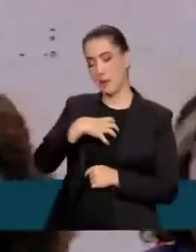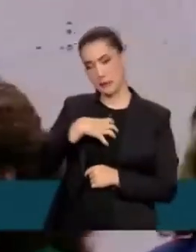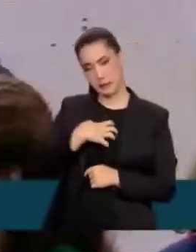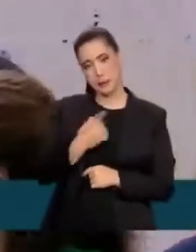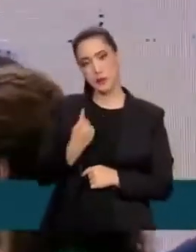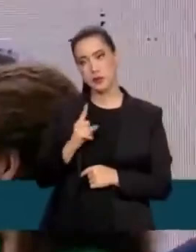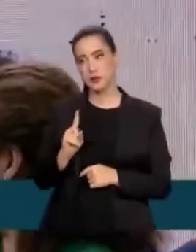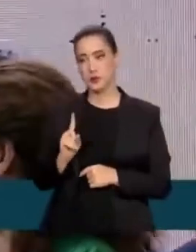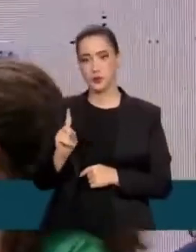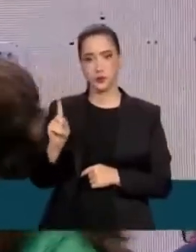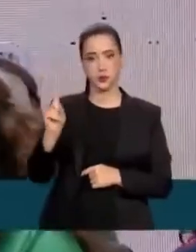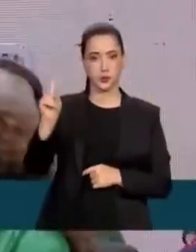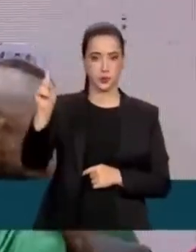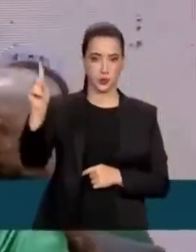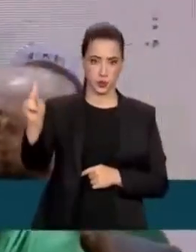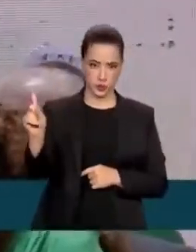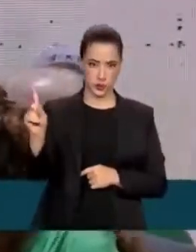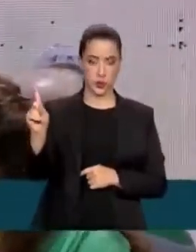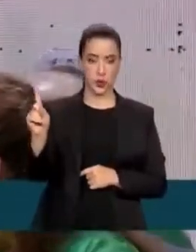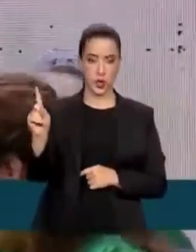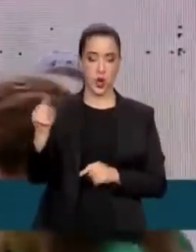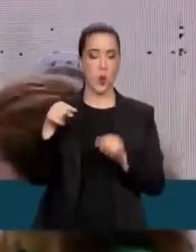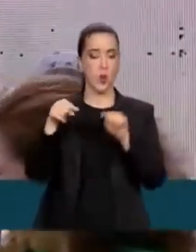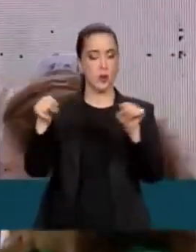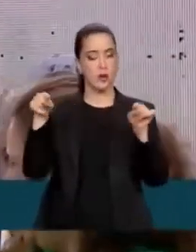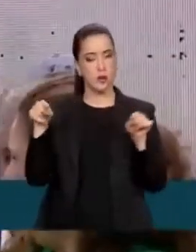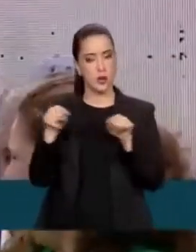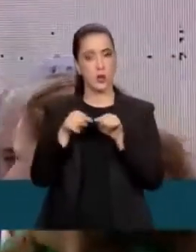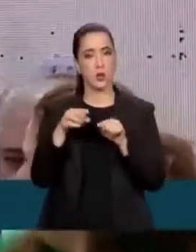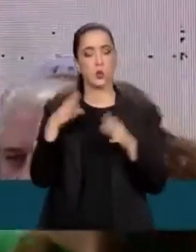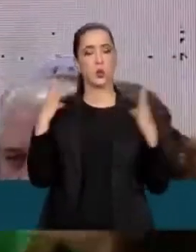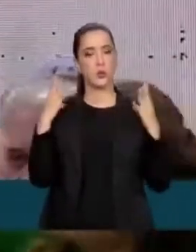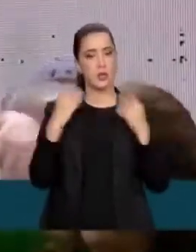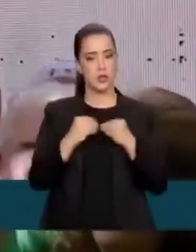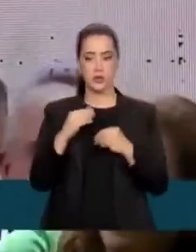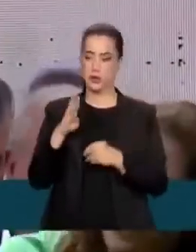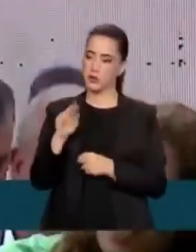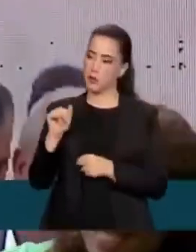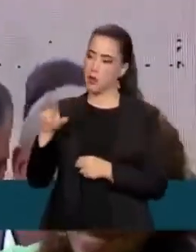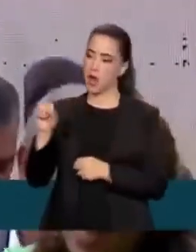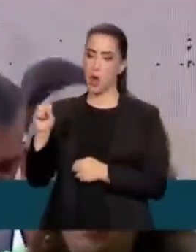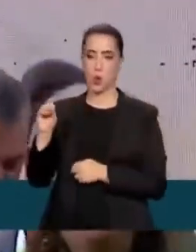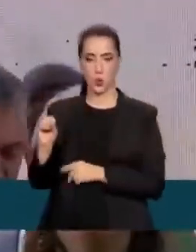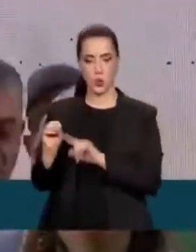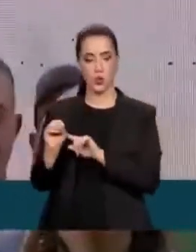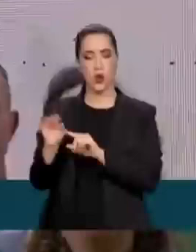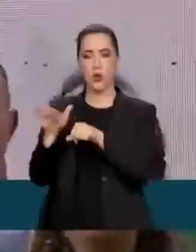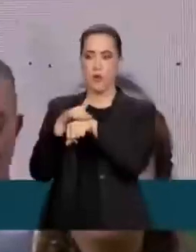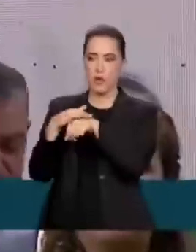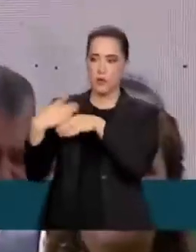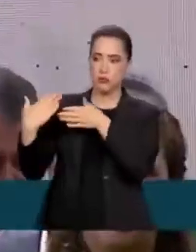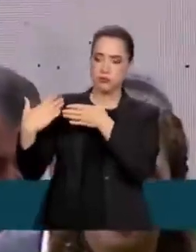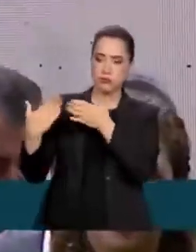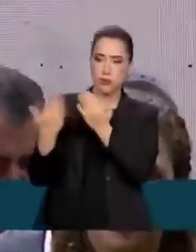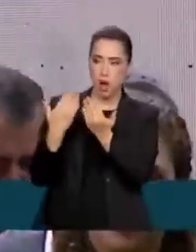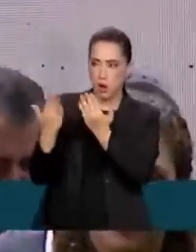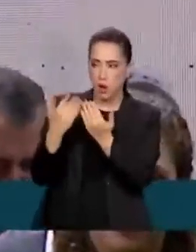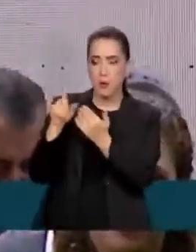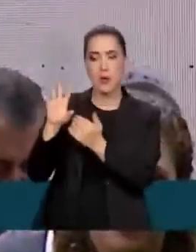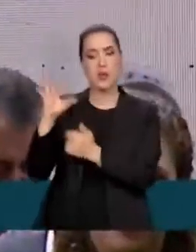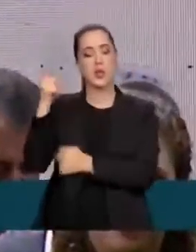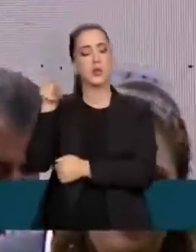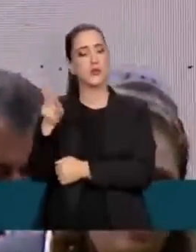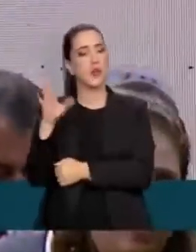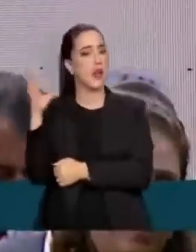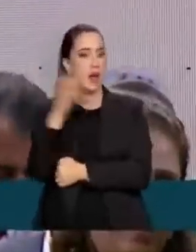foi ao gabinete do ministro Barroso tentar conversar com ele para ver se ele tomava logo a